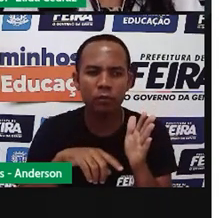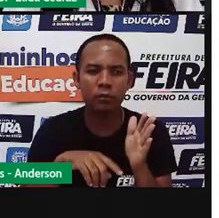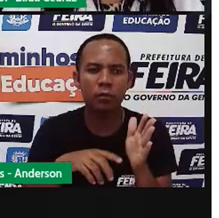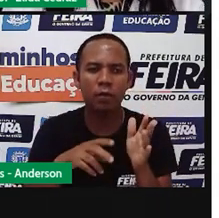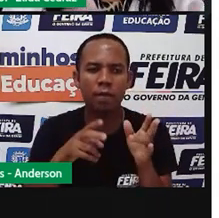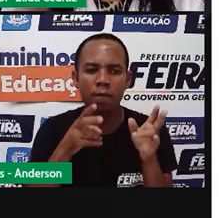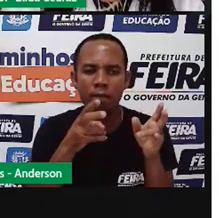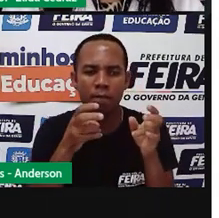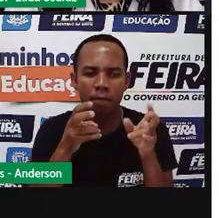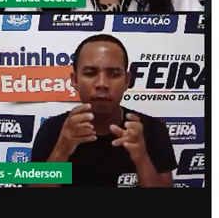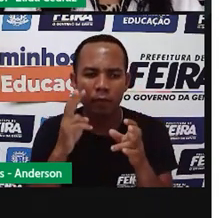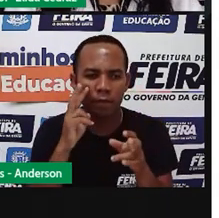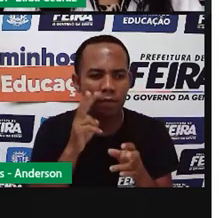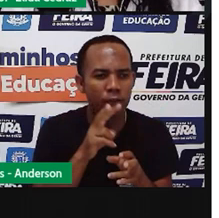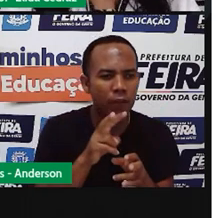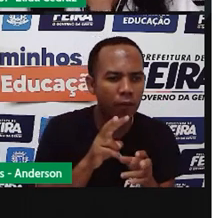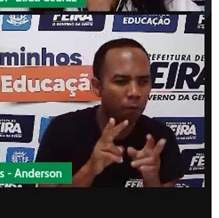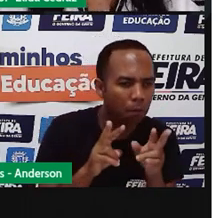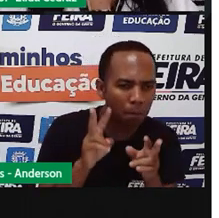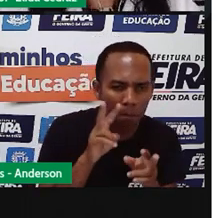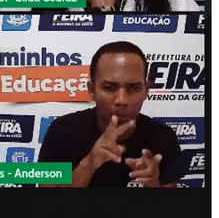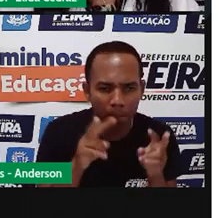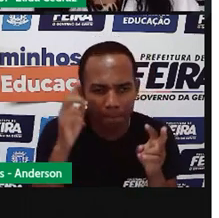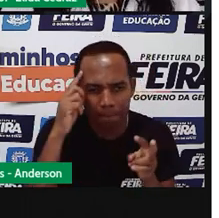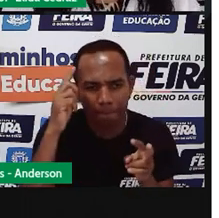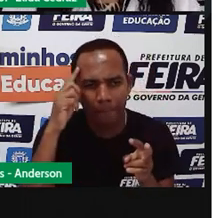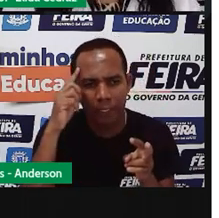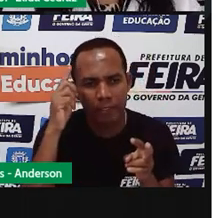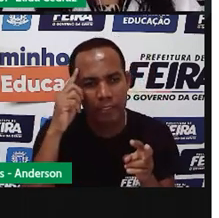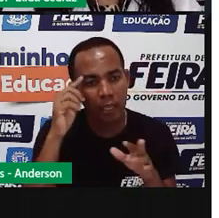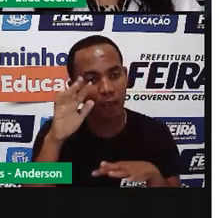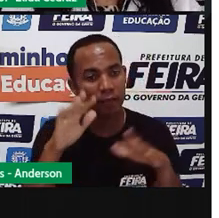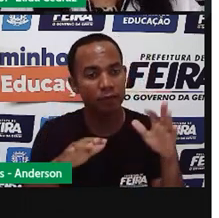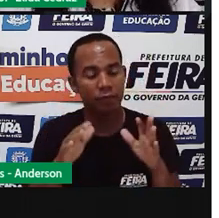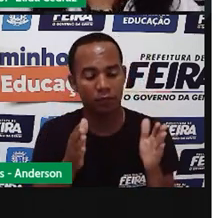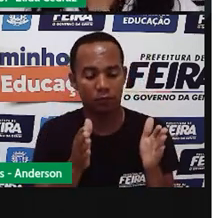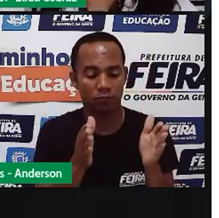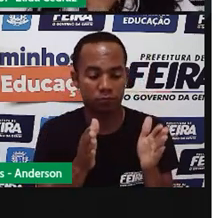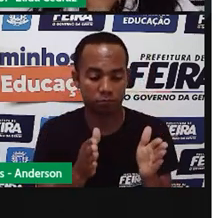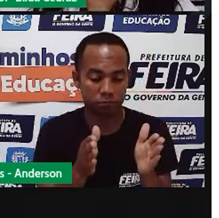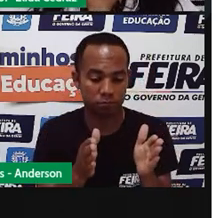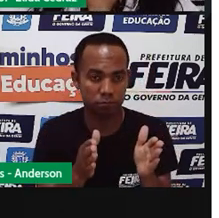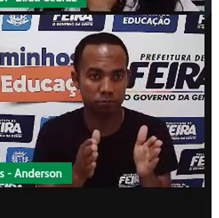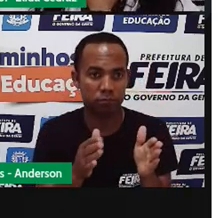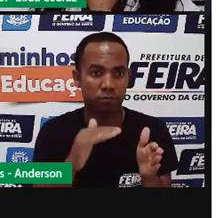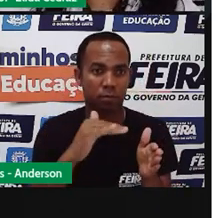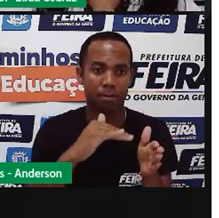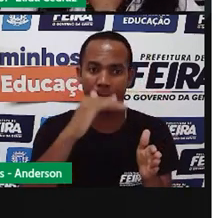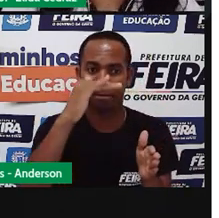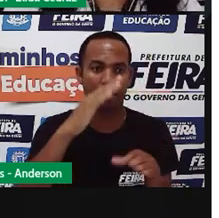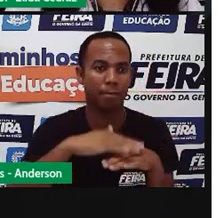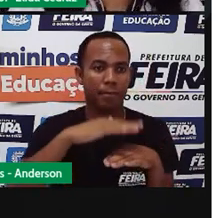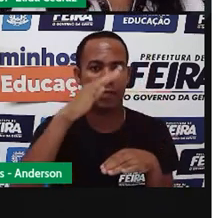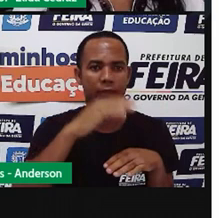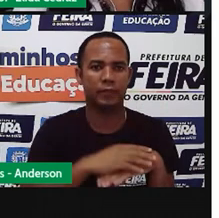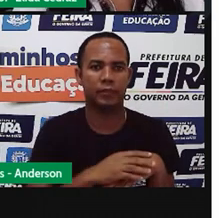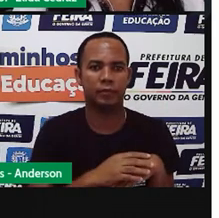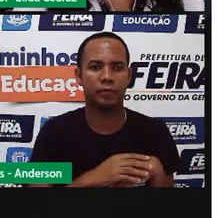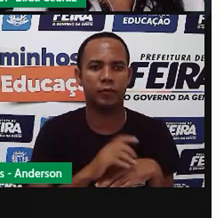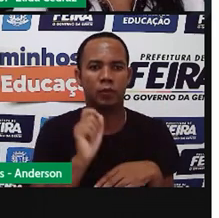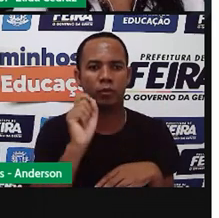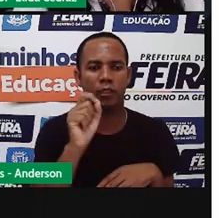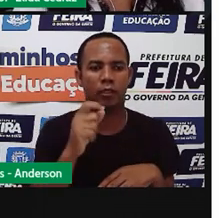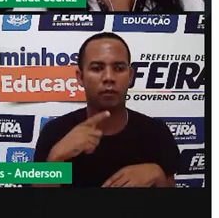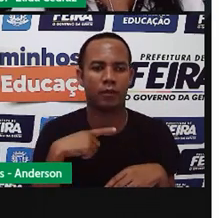observando apenas a sua forma, sem pensar na capacidade. Na maioria das vezes, ela vem escrita